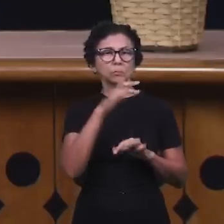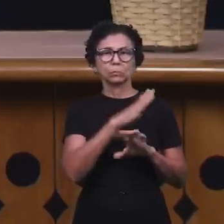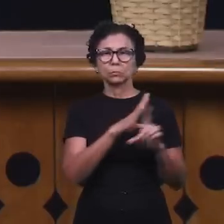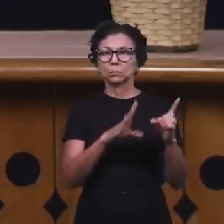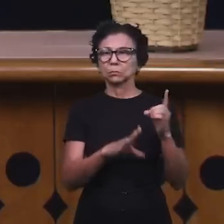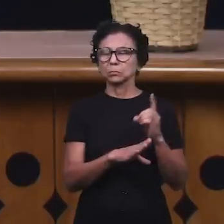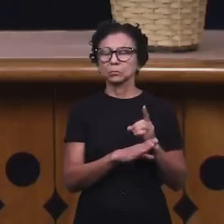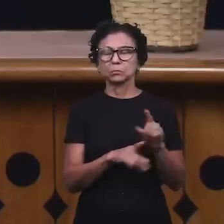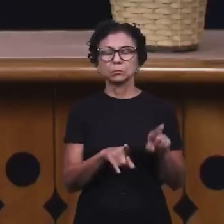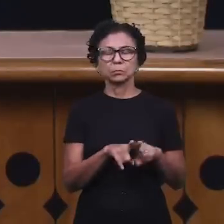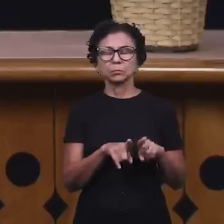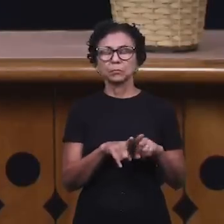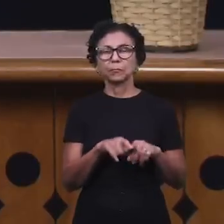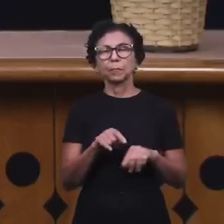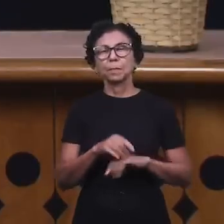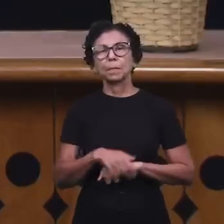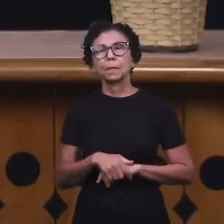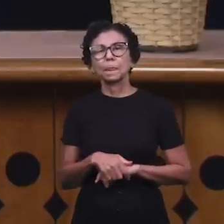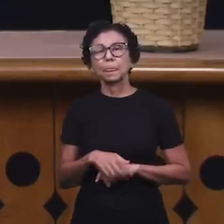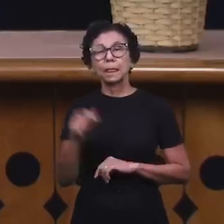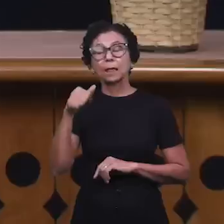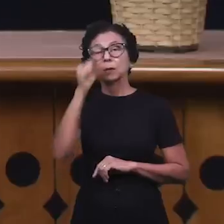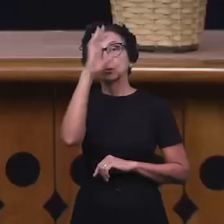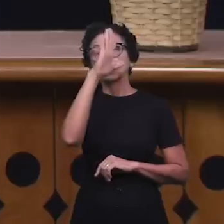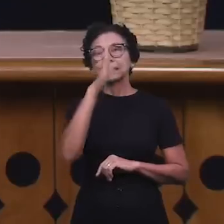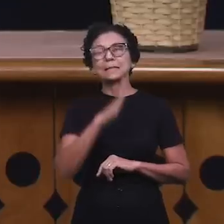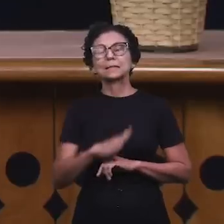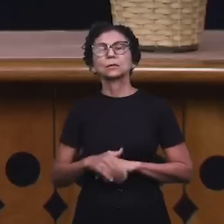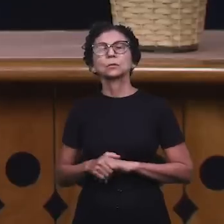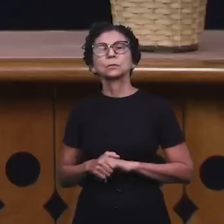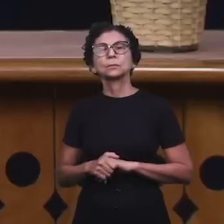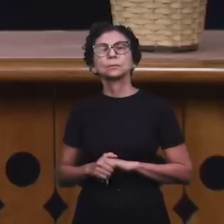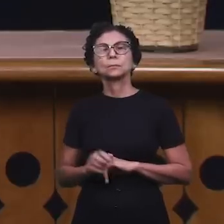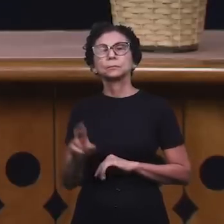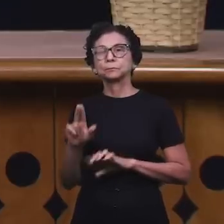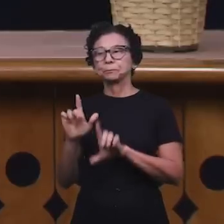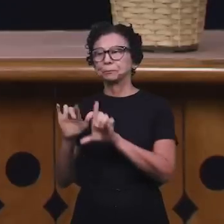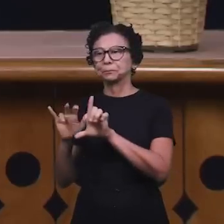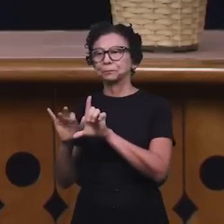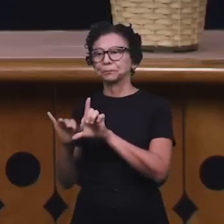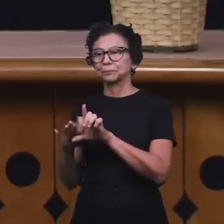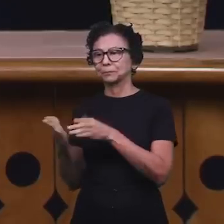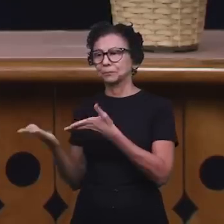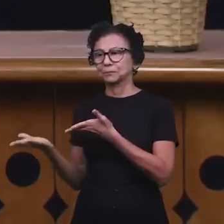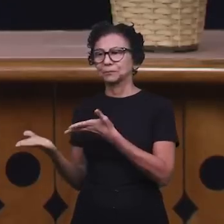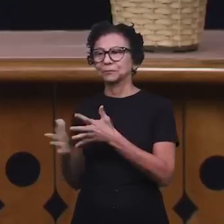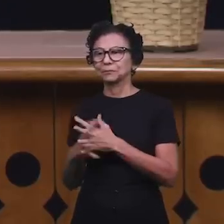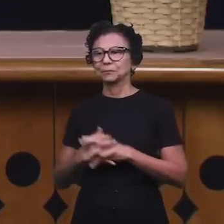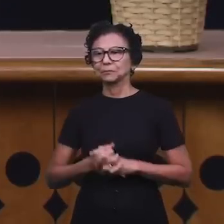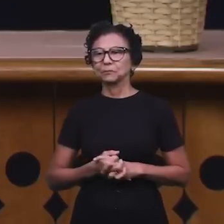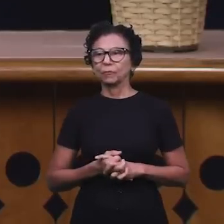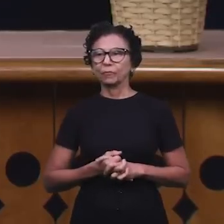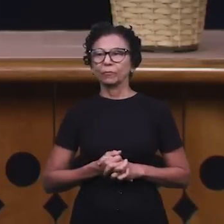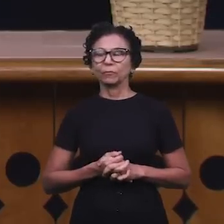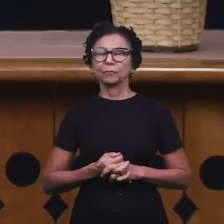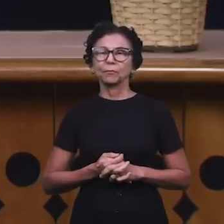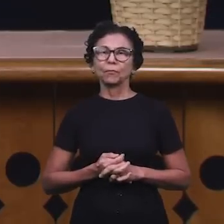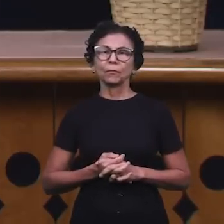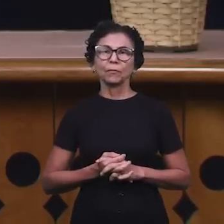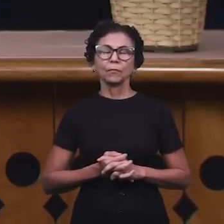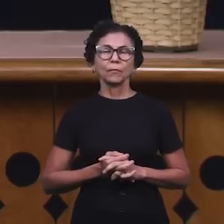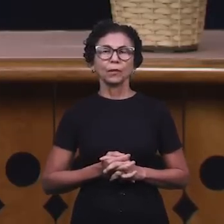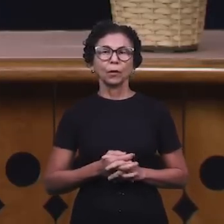por final, quem estiver no Brasil, pode usar o QR Code que está na tela agora, ou ligar para